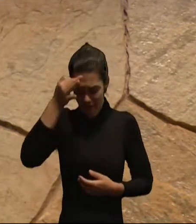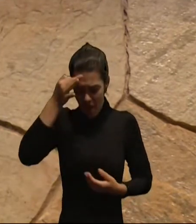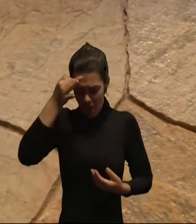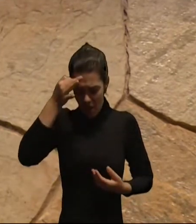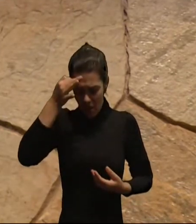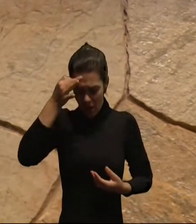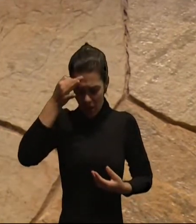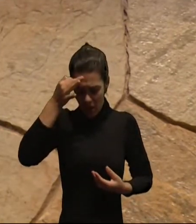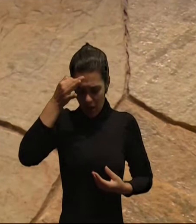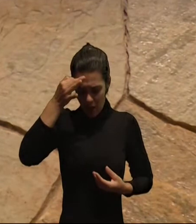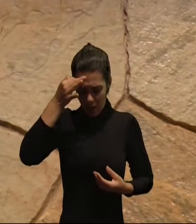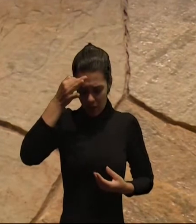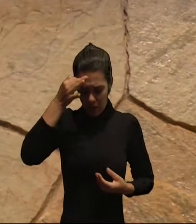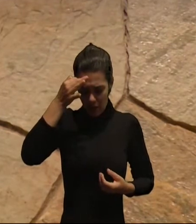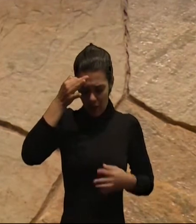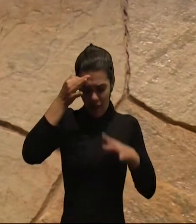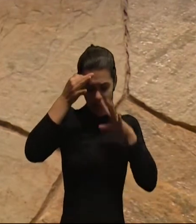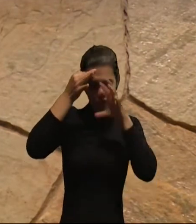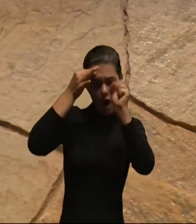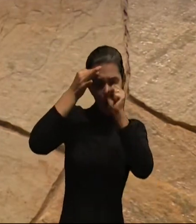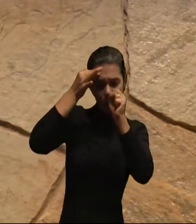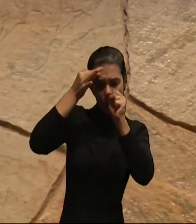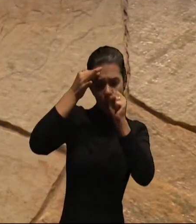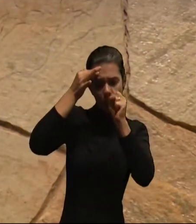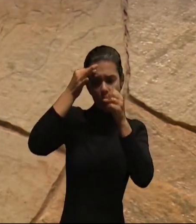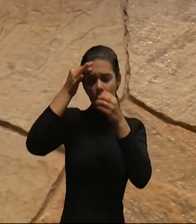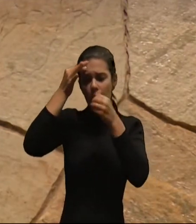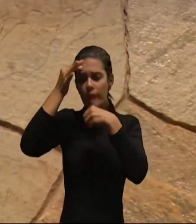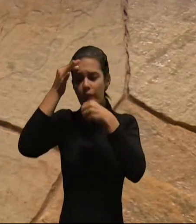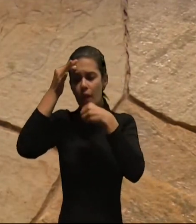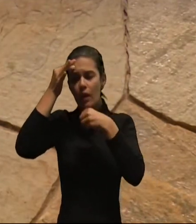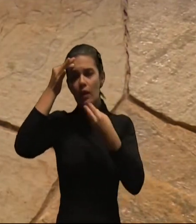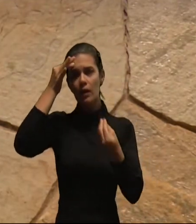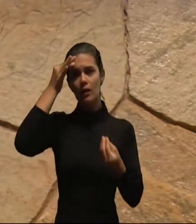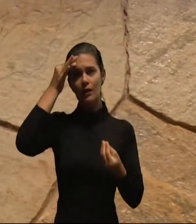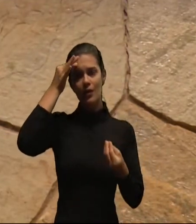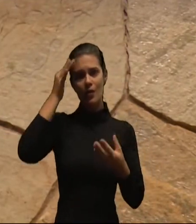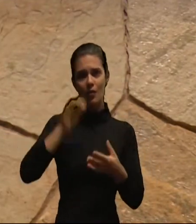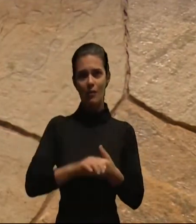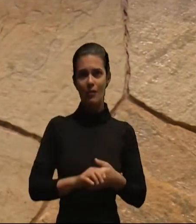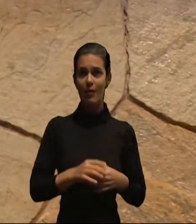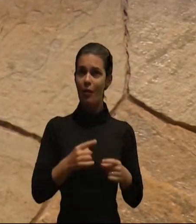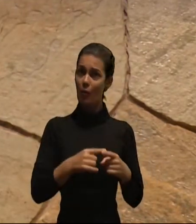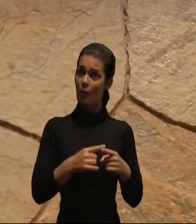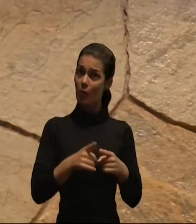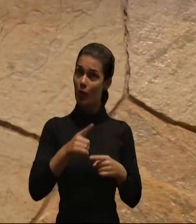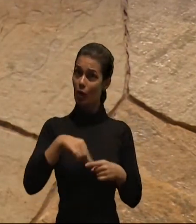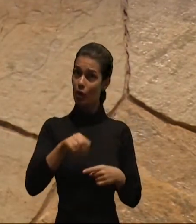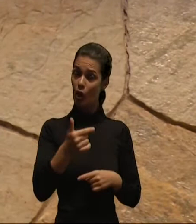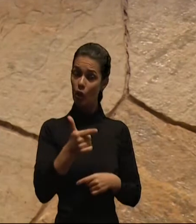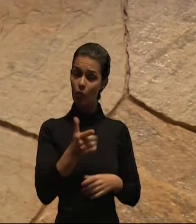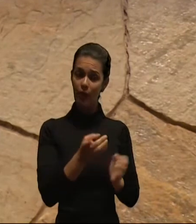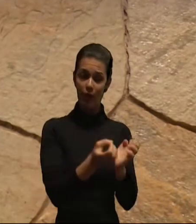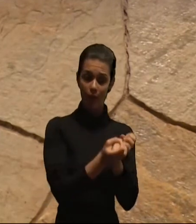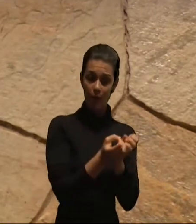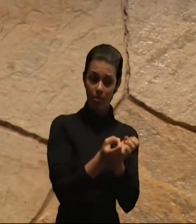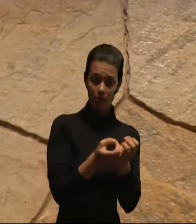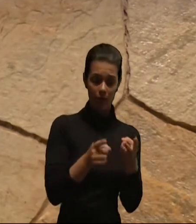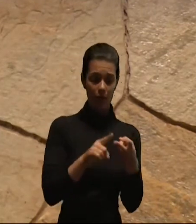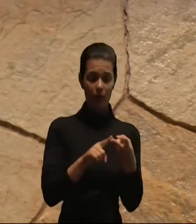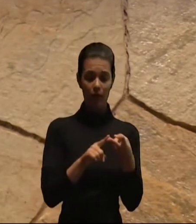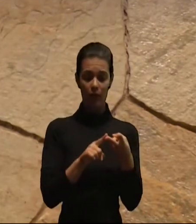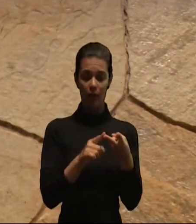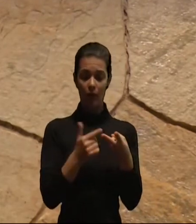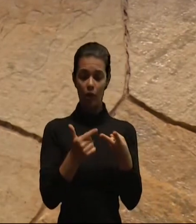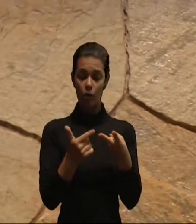vez que estamos diante do templo, estamos diante da escola, distante da escola dominical, distante do templo, distante da comunhão, não